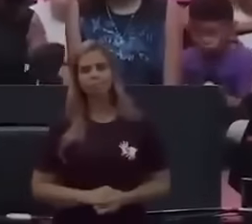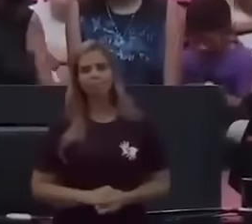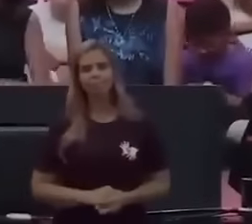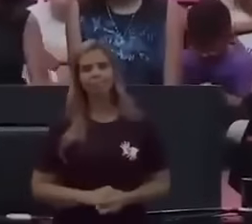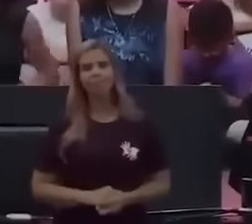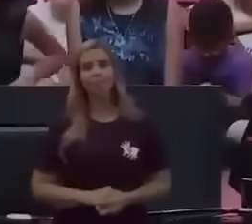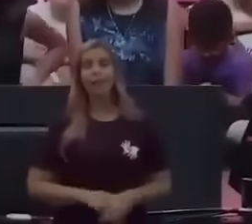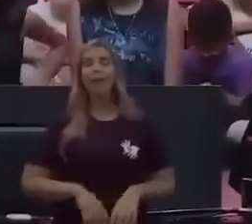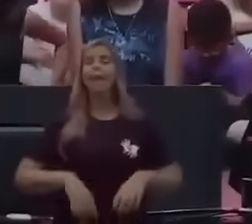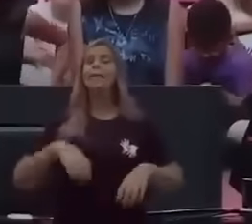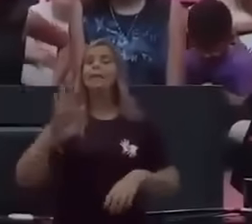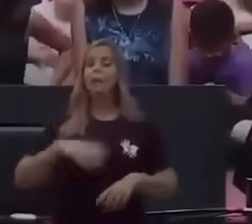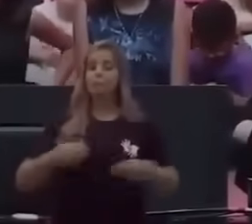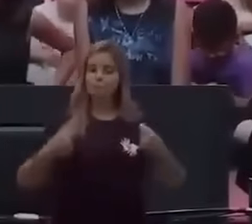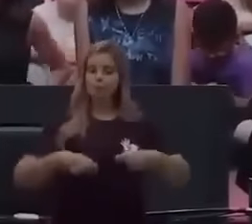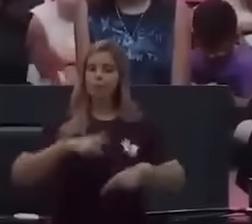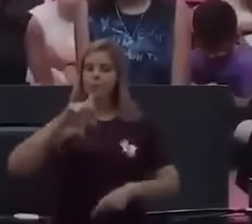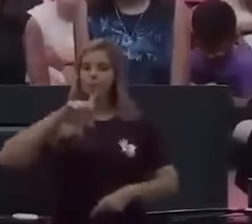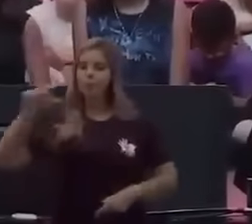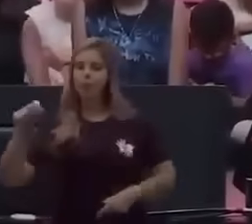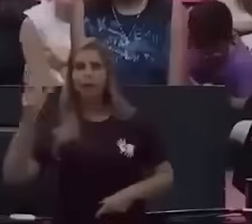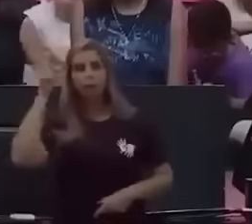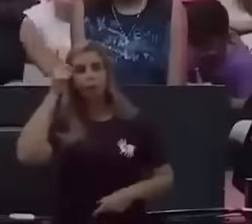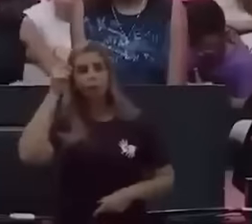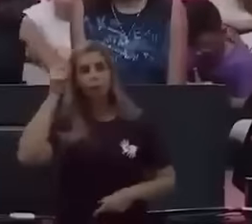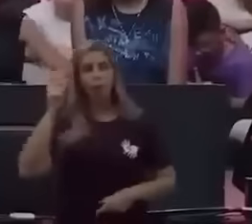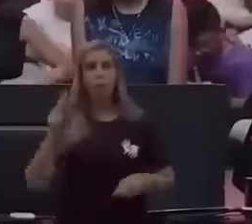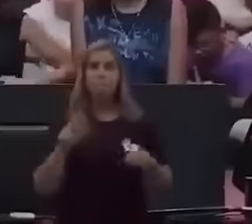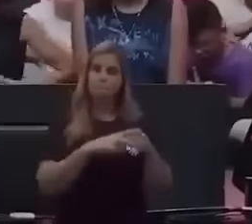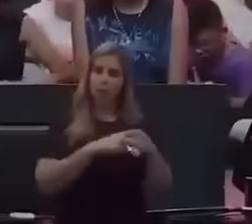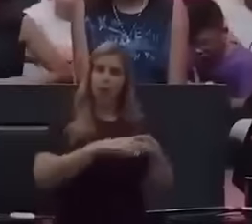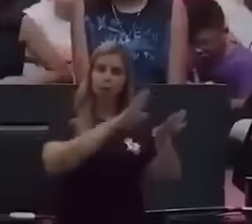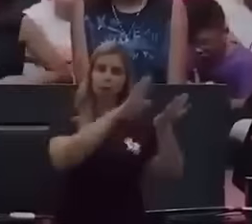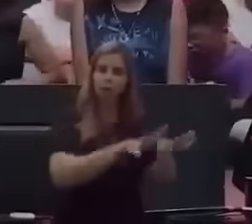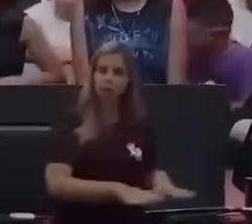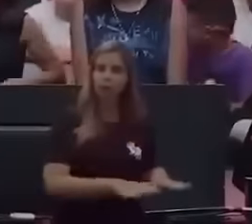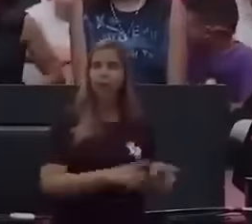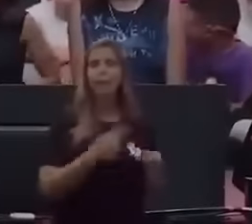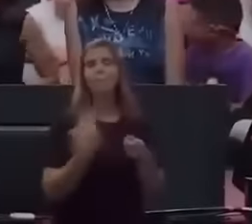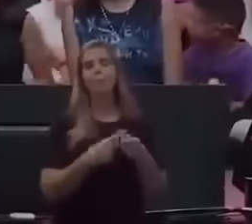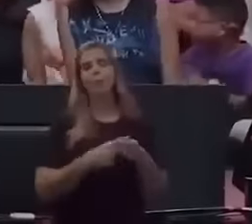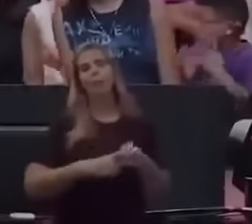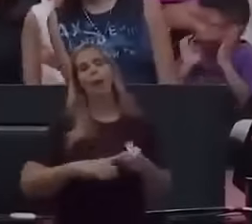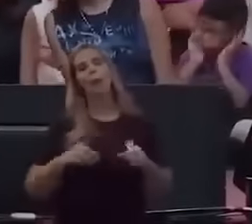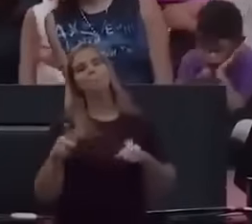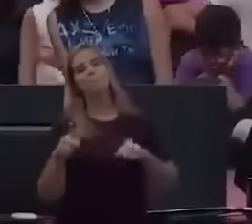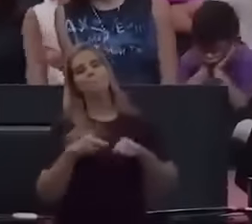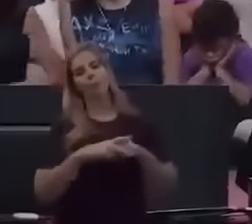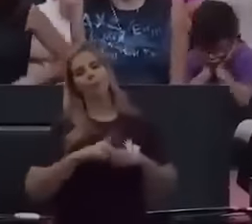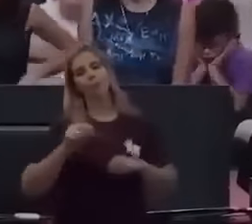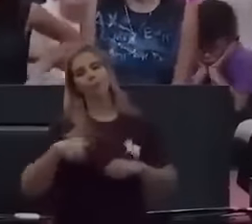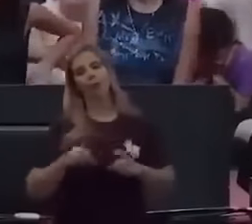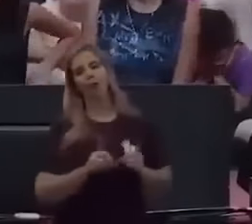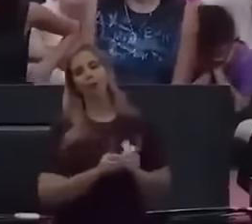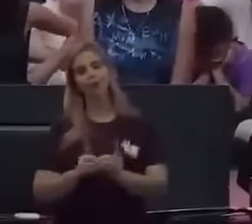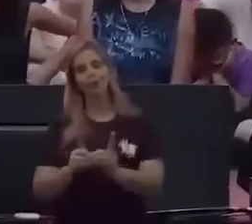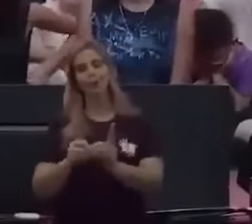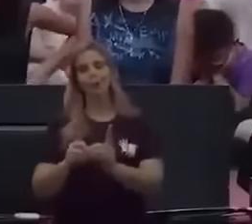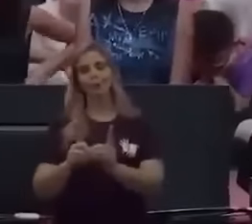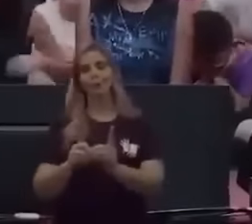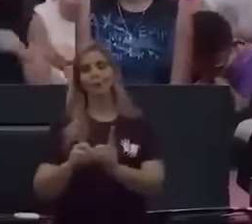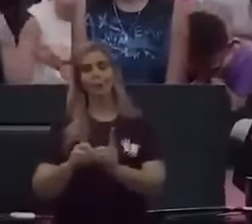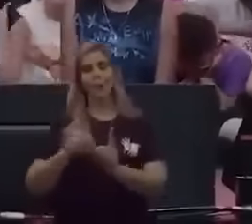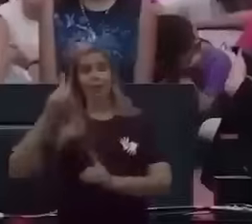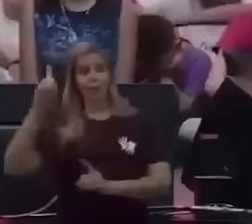Não, quem tem que arredar é o Satanás, o Pedro fica. O Pedro é discípulo, em Pedro Jesus vai continuar investindo,